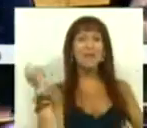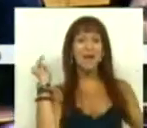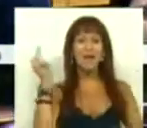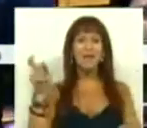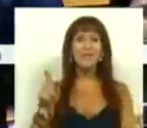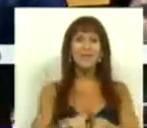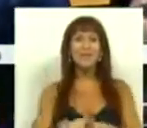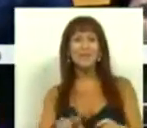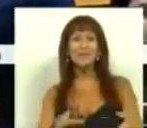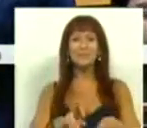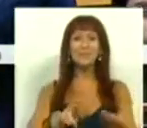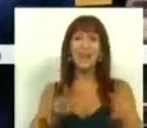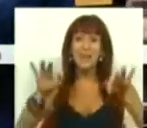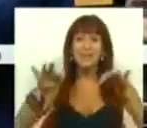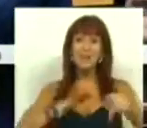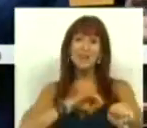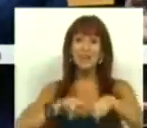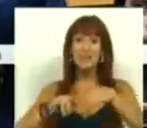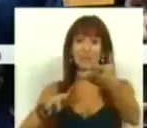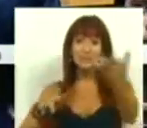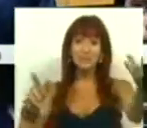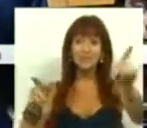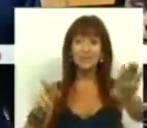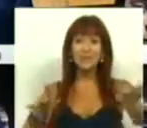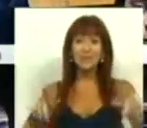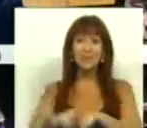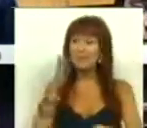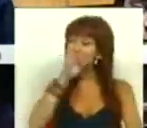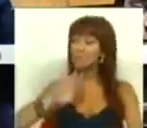muitos anos, tal como foi criado na Alemanha a quando